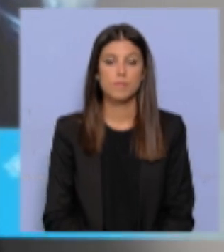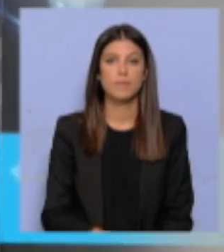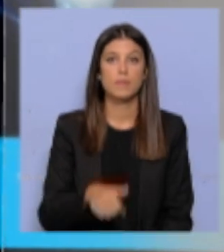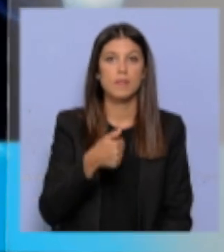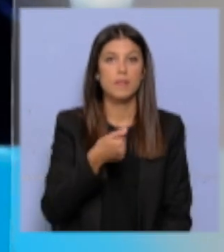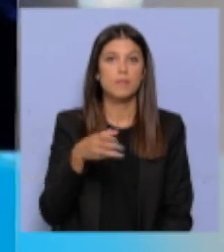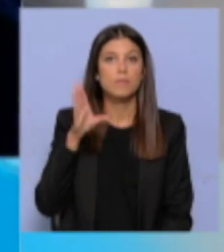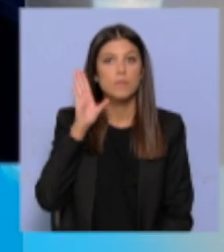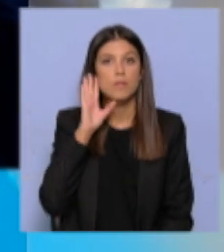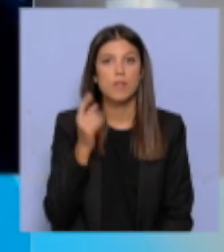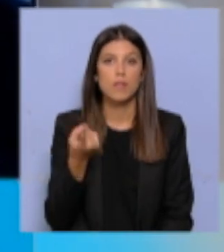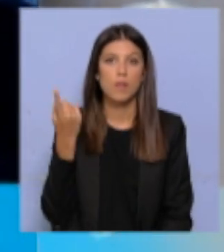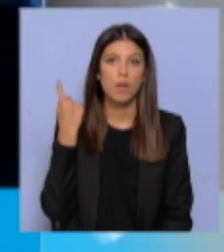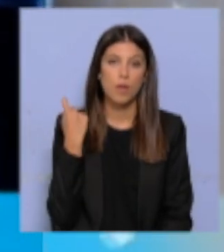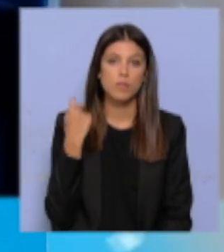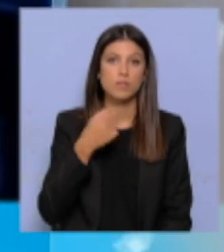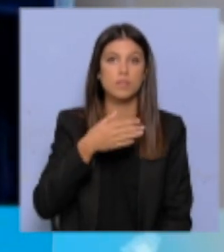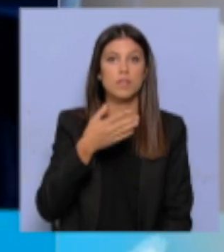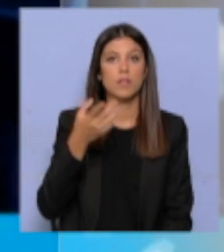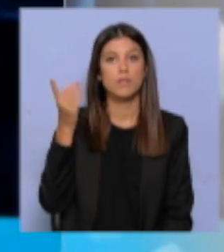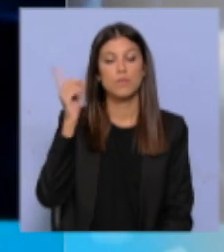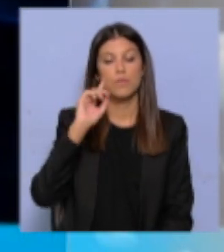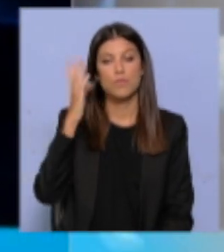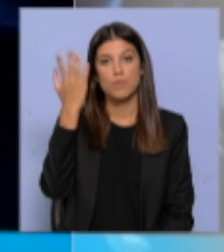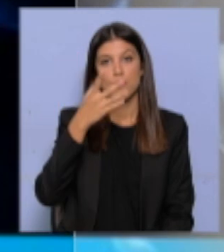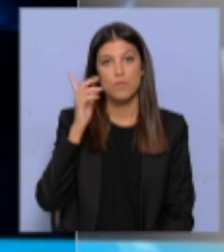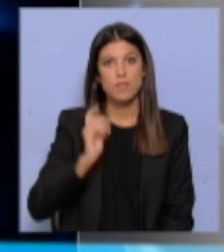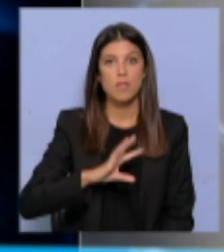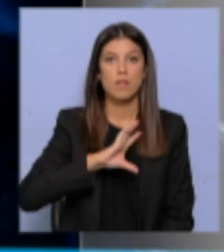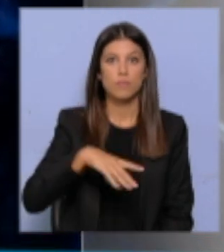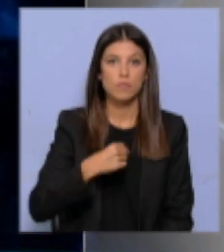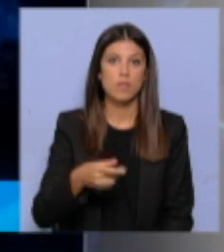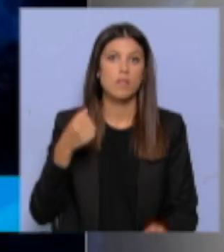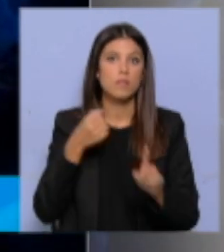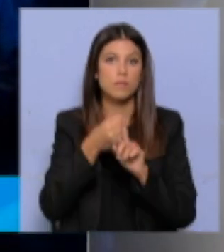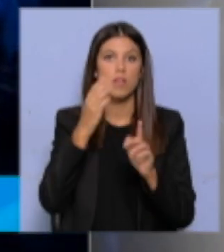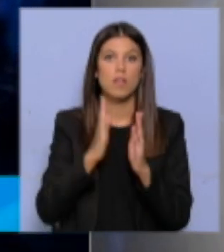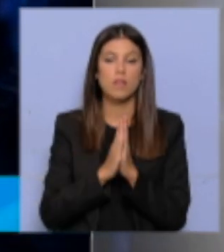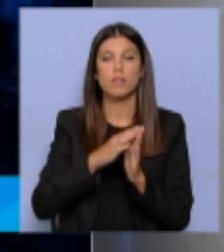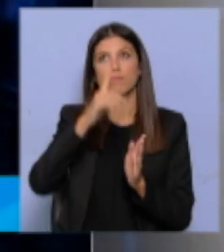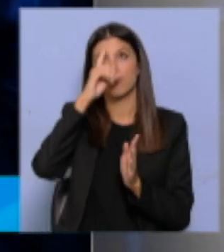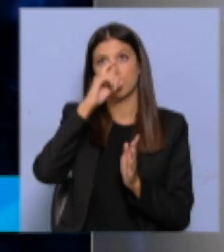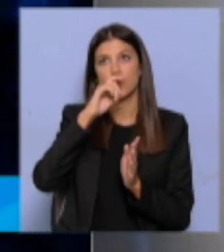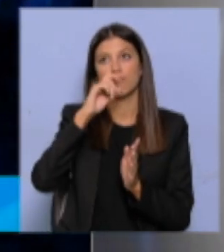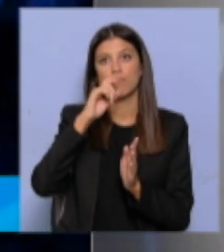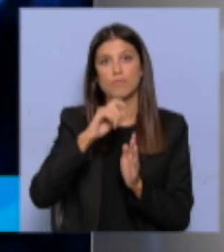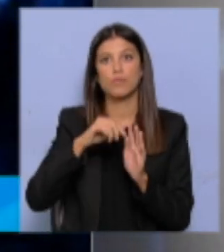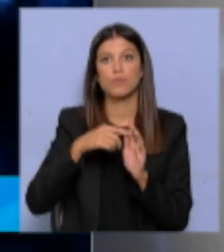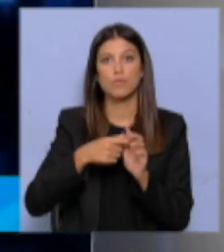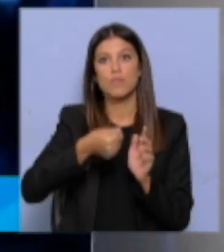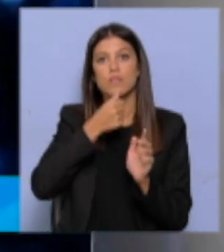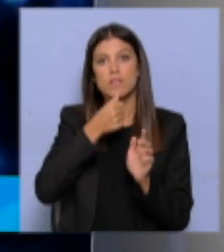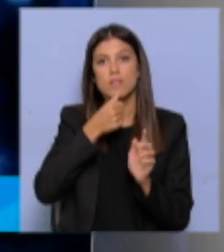Olá, muito boa tarde. Ontem foi o Dia Mundial das Missões. A Igreja recordou aqueles que deram o passo vocacional de partir